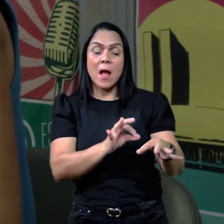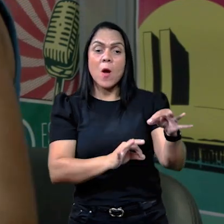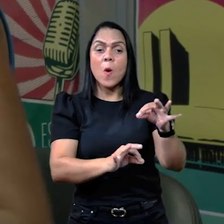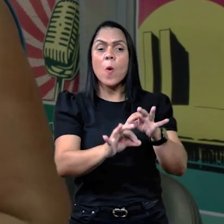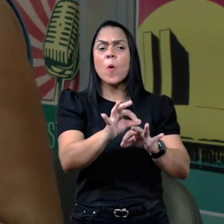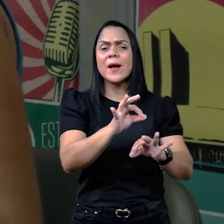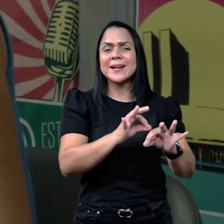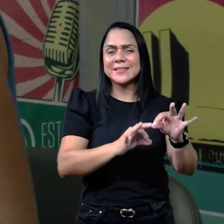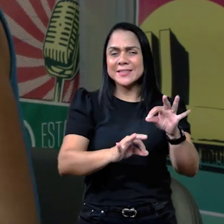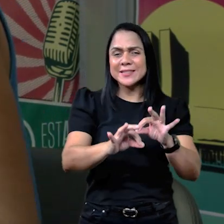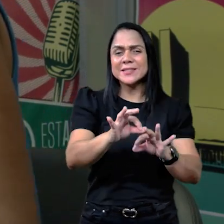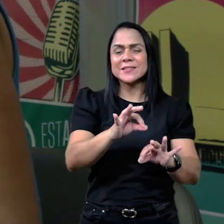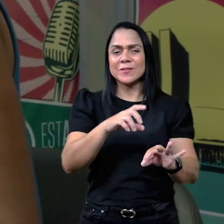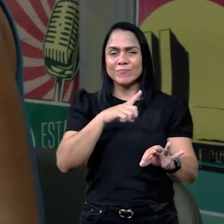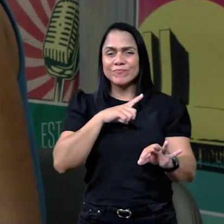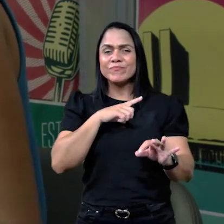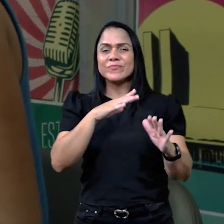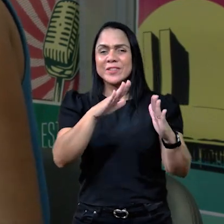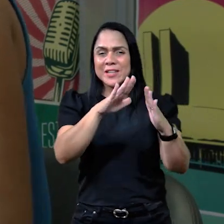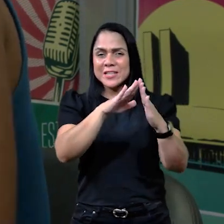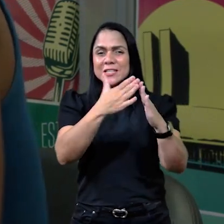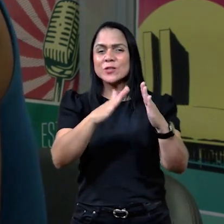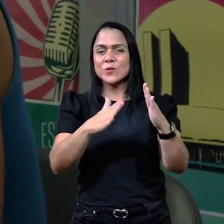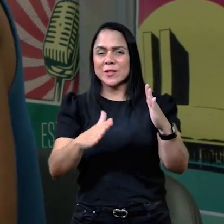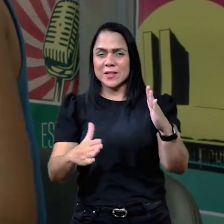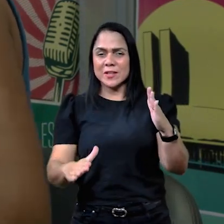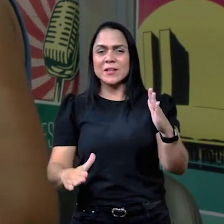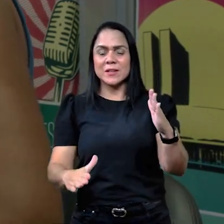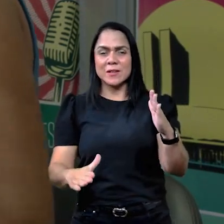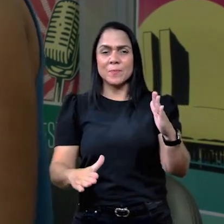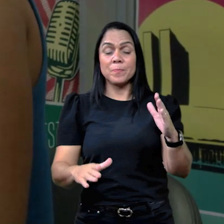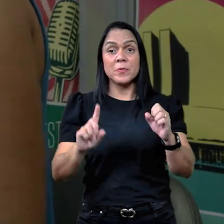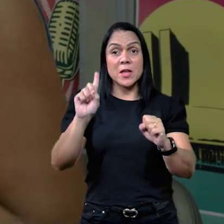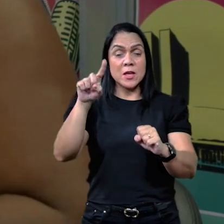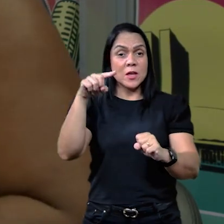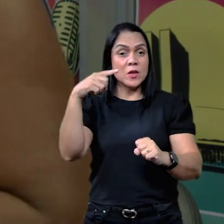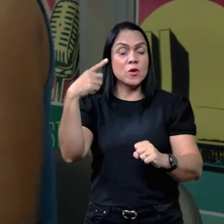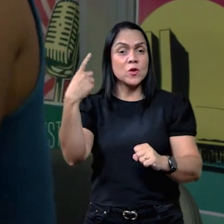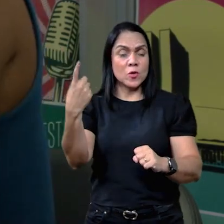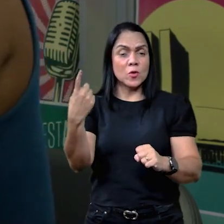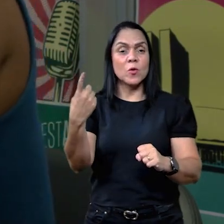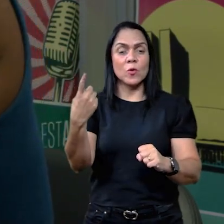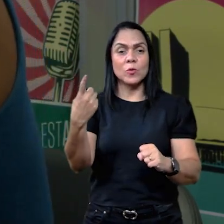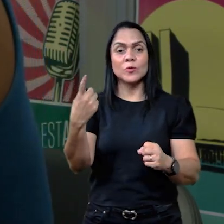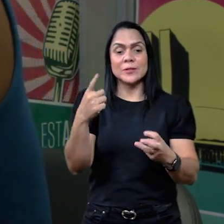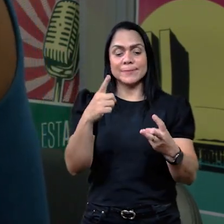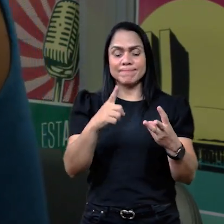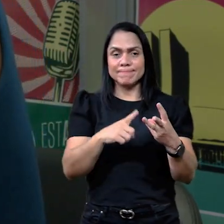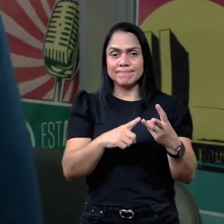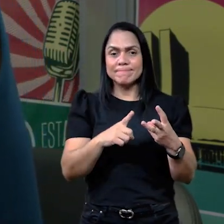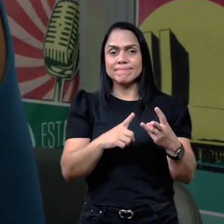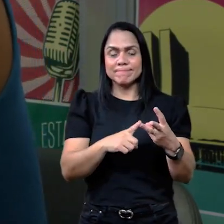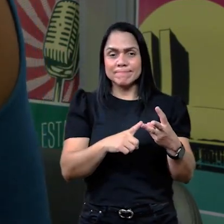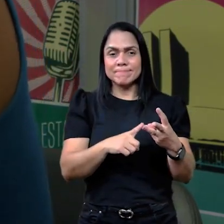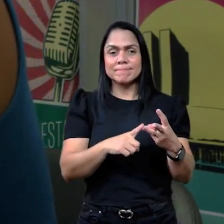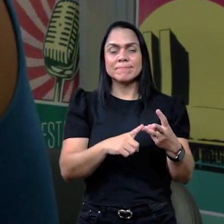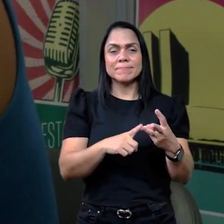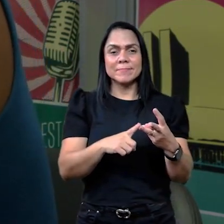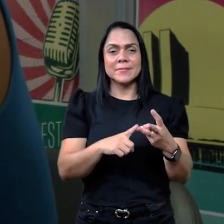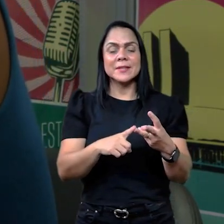pela organização que se tinha no terreiro. E uma outra questão que a gente fala pouco é sobre